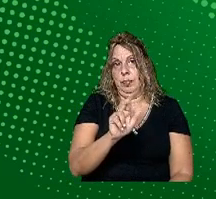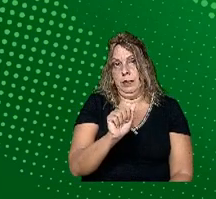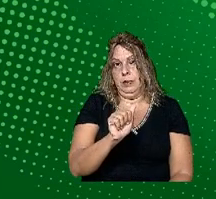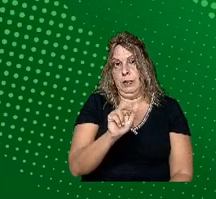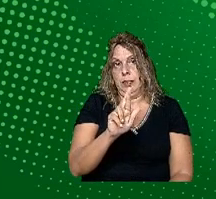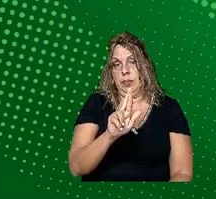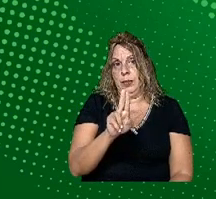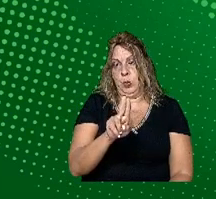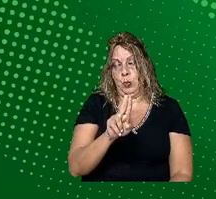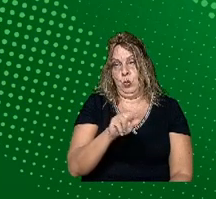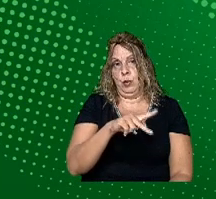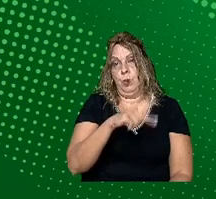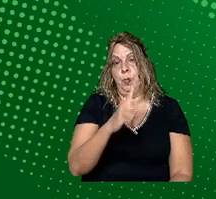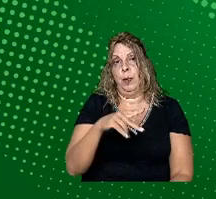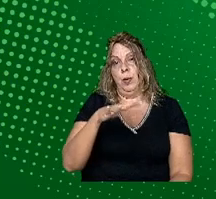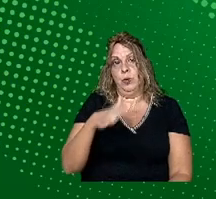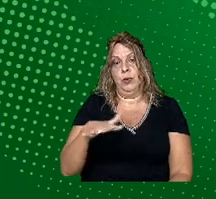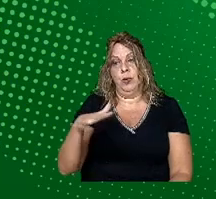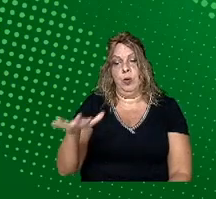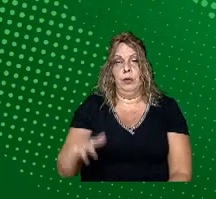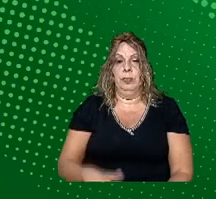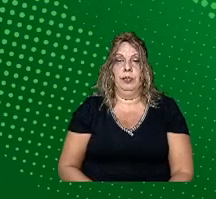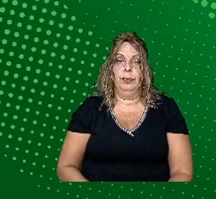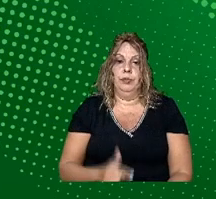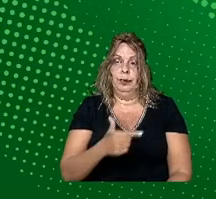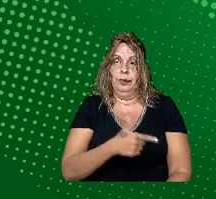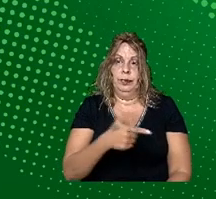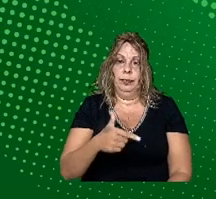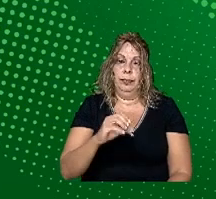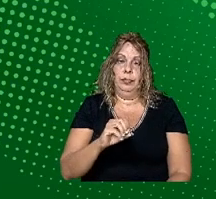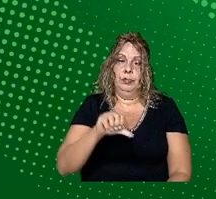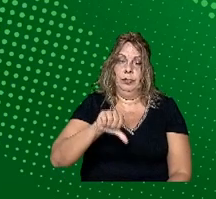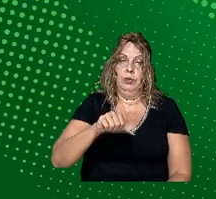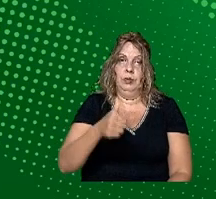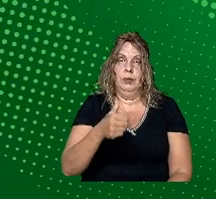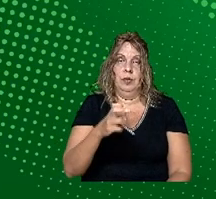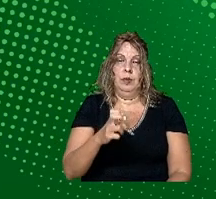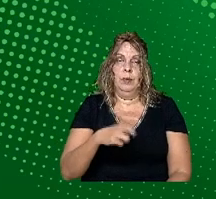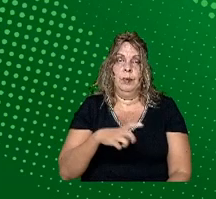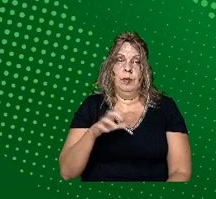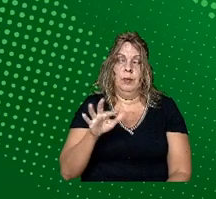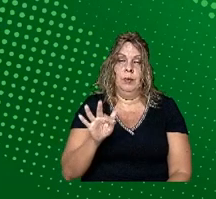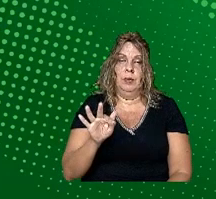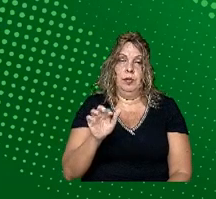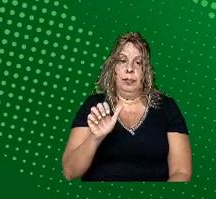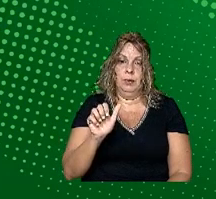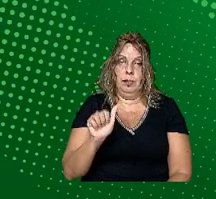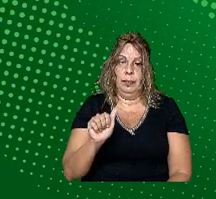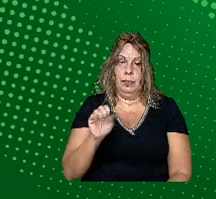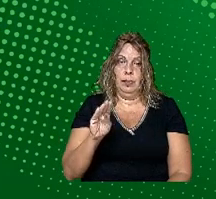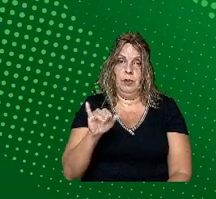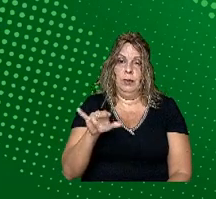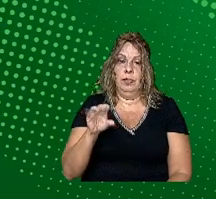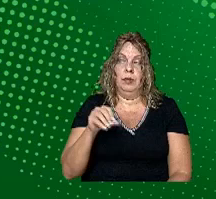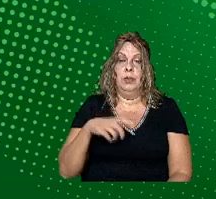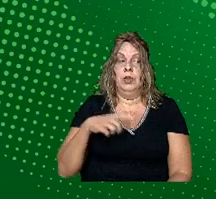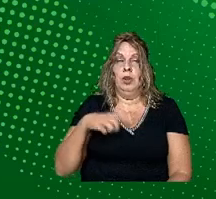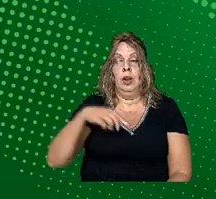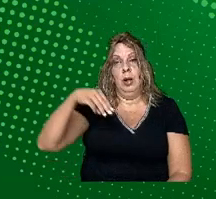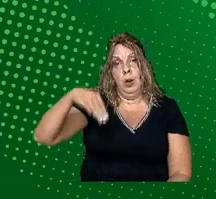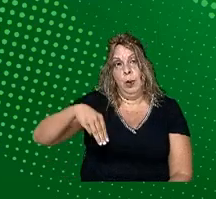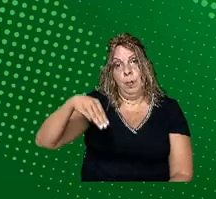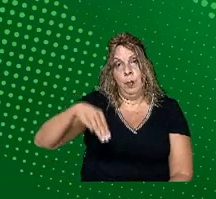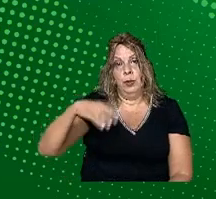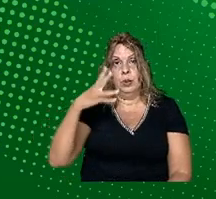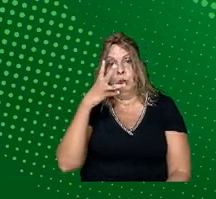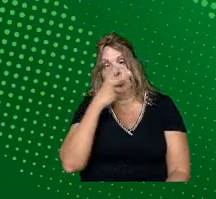Regional Porto da Folha. Por aqui, olha o título 220915, Fabiano Rocha Santos, é de Moita Bonita, adquiriu com